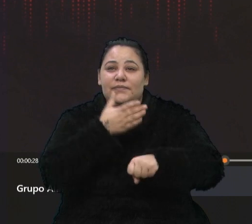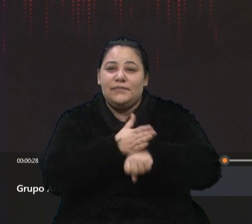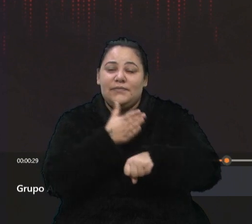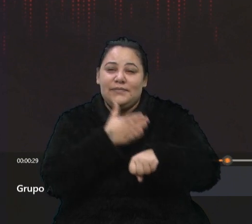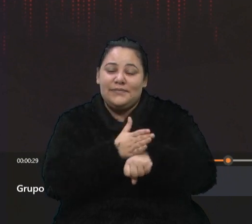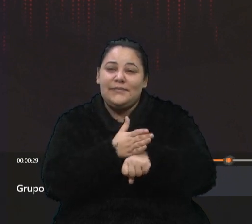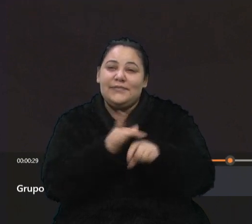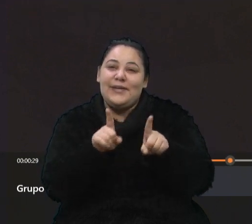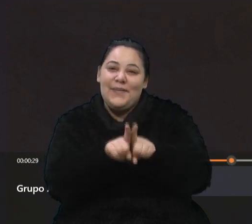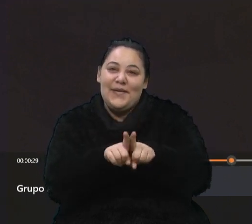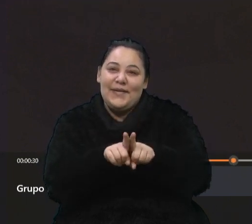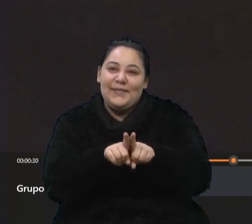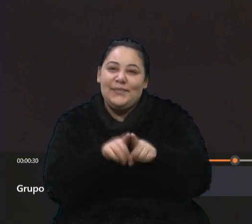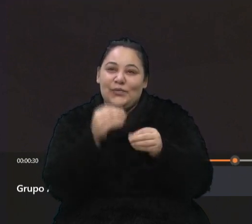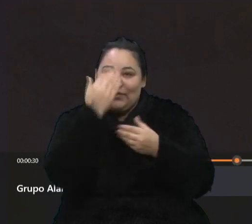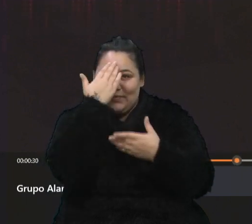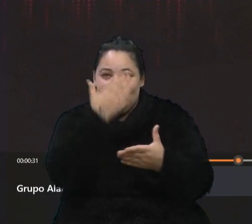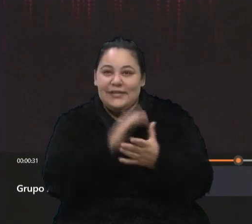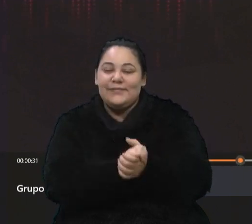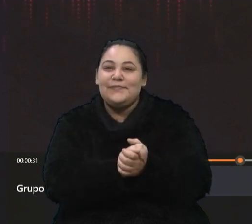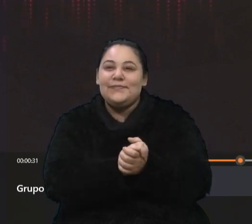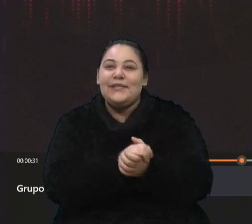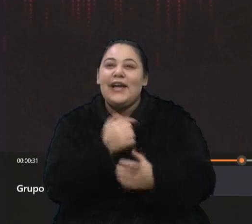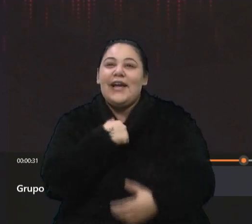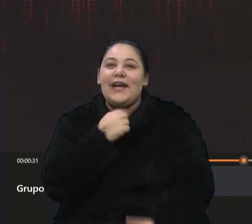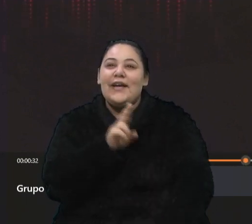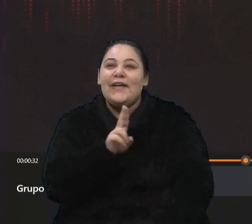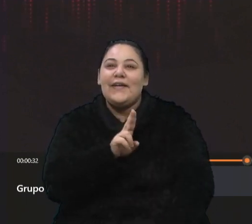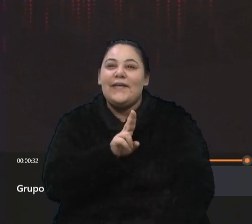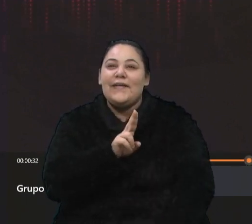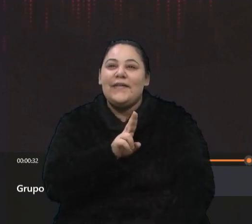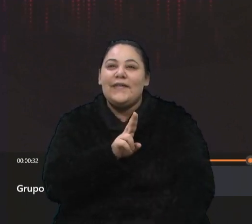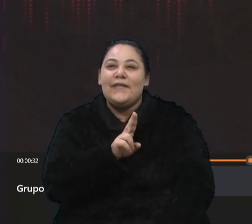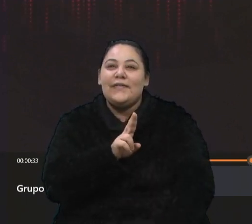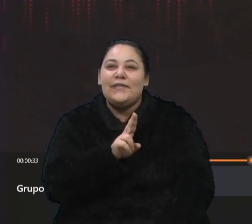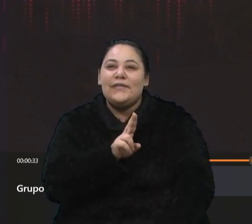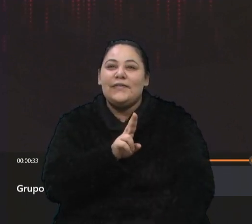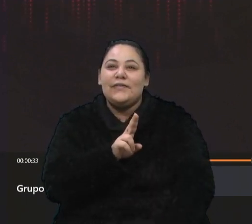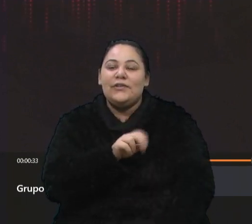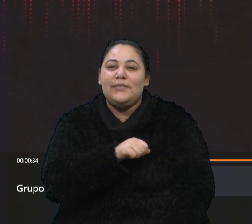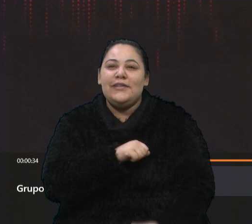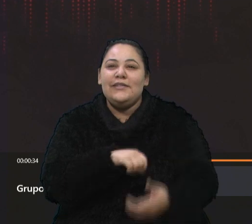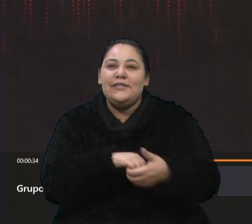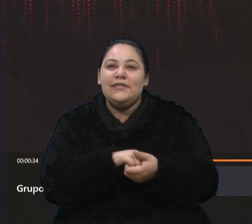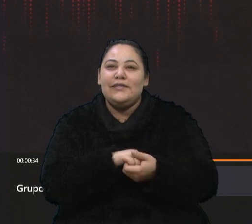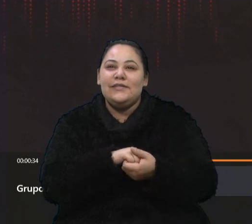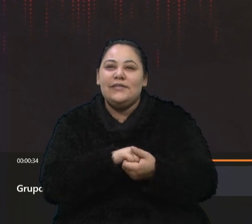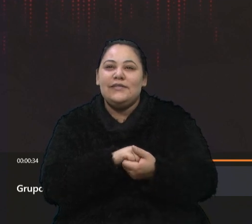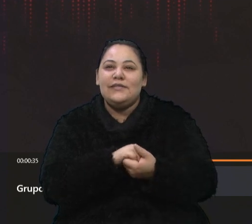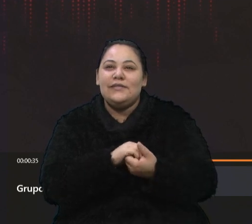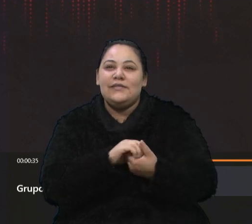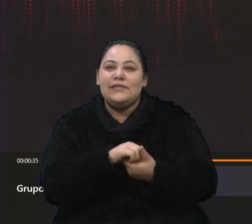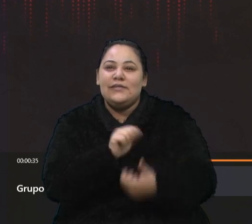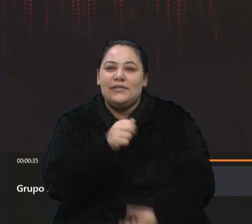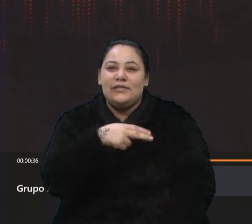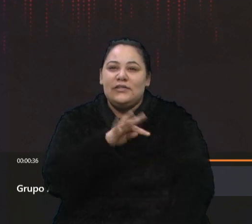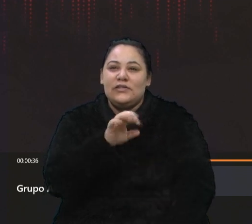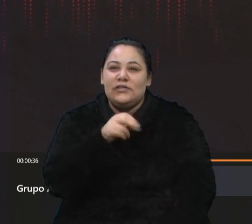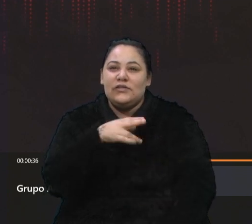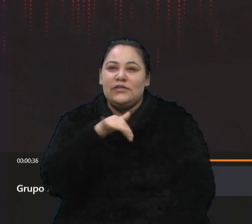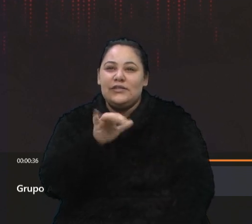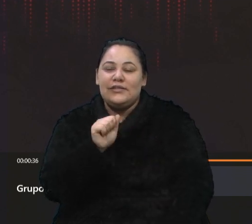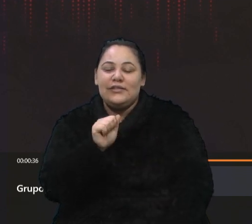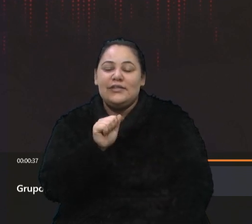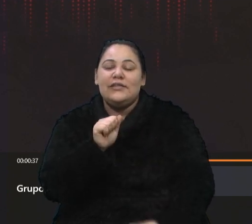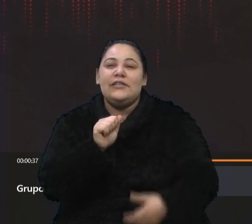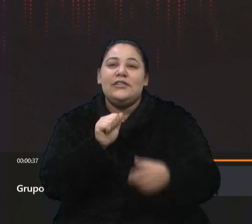dançando. Galera, aqui quem tá falando é Antônio Vieira. Faço parte do grupo de dança Alarme Falso, já faz já há